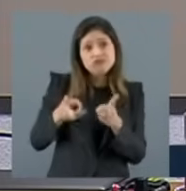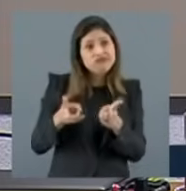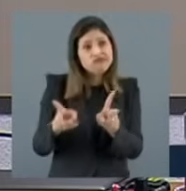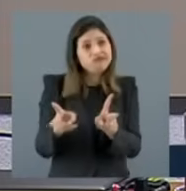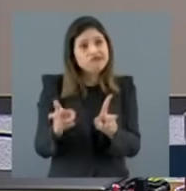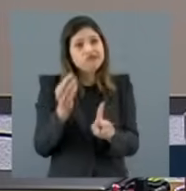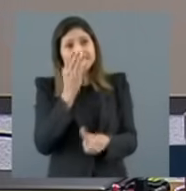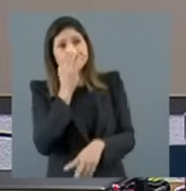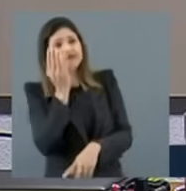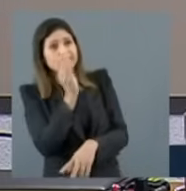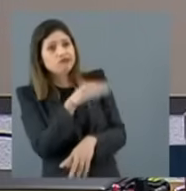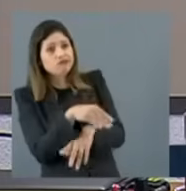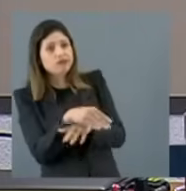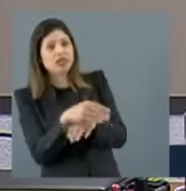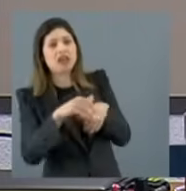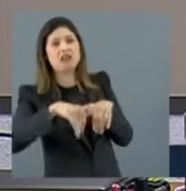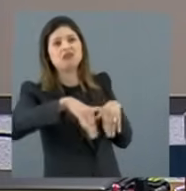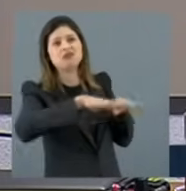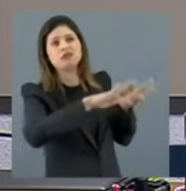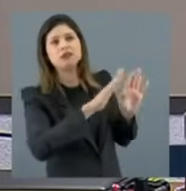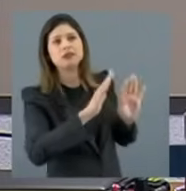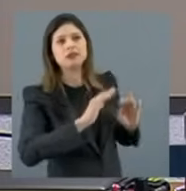sendo deixado para lá?